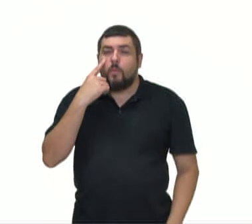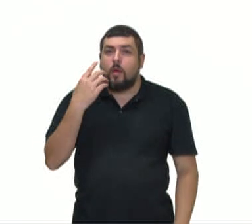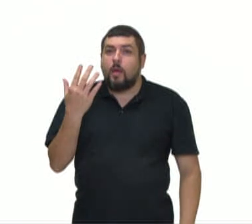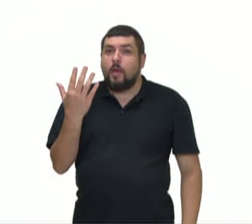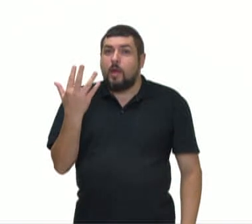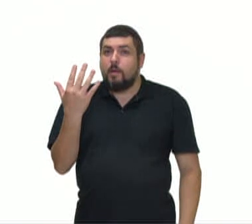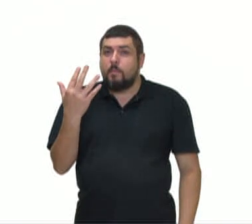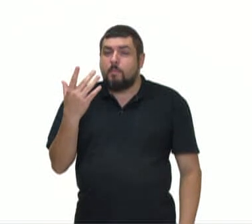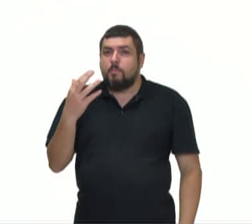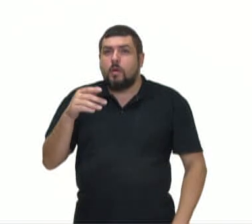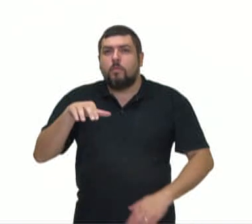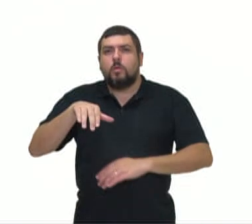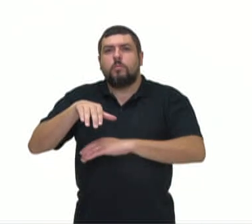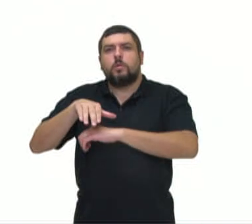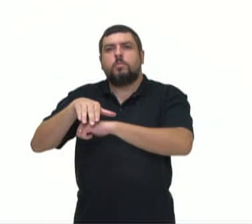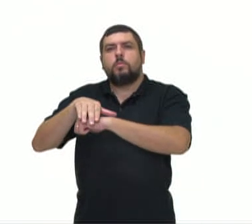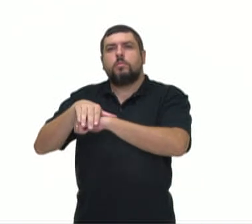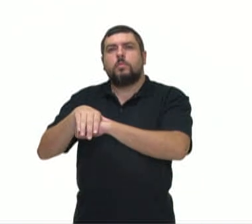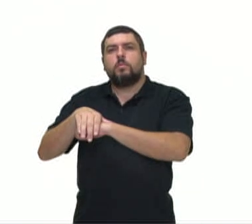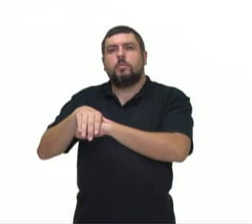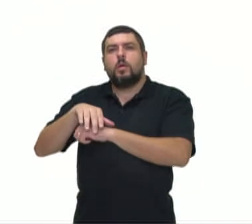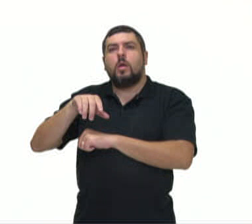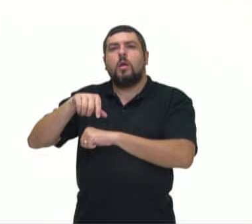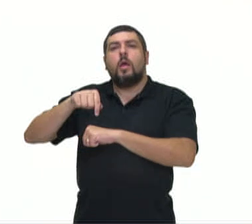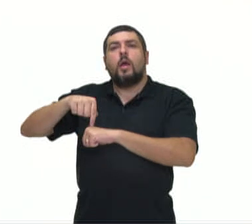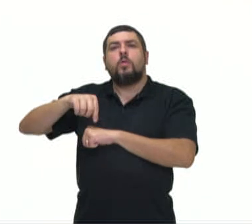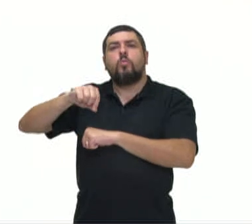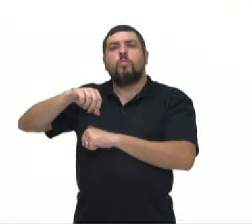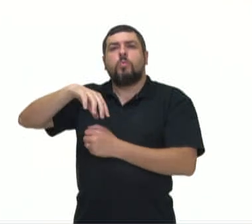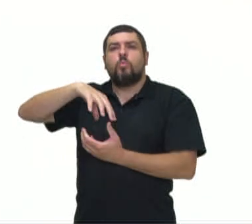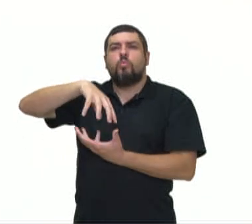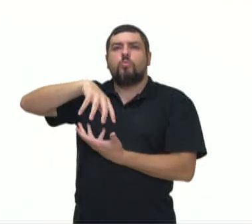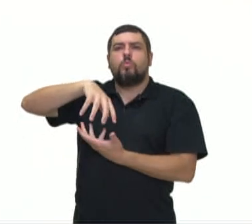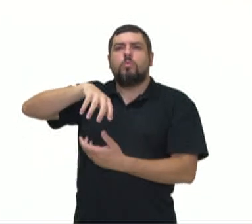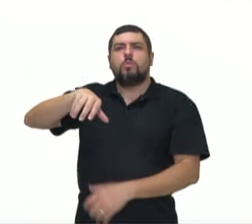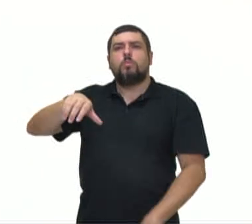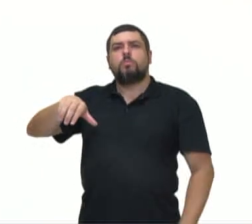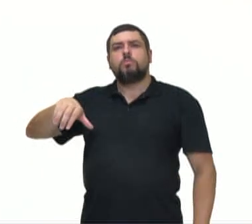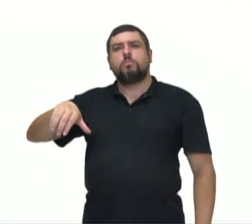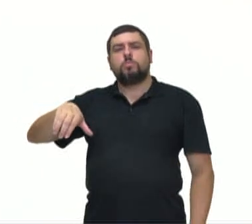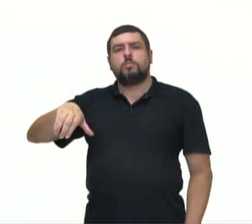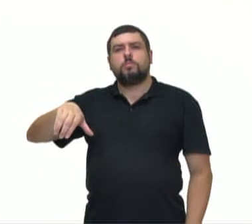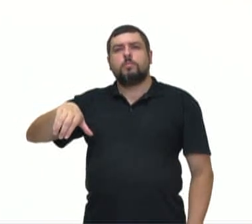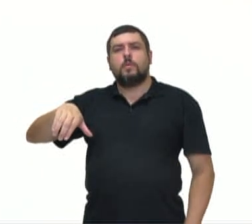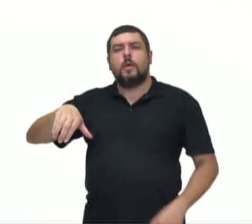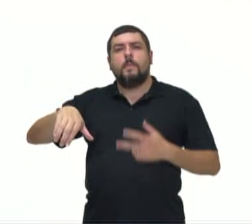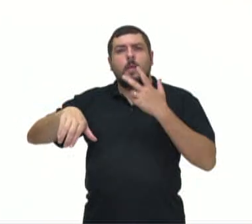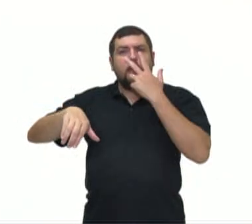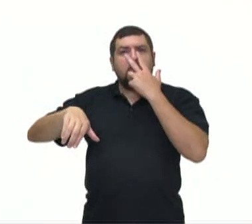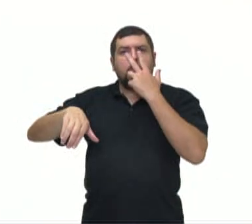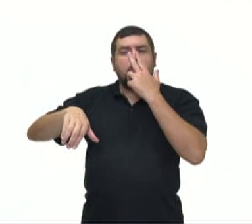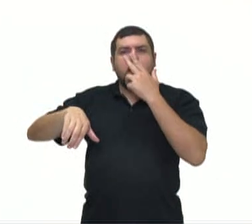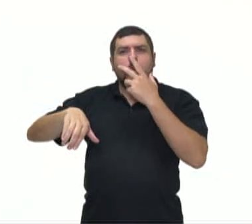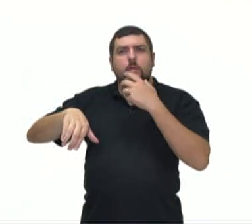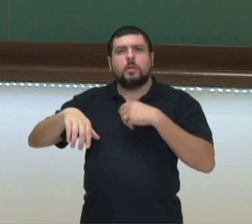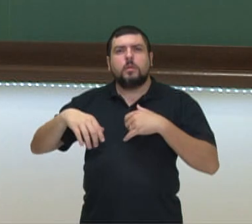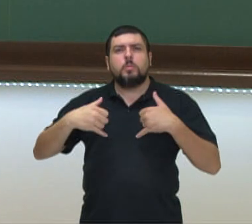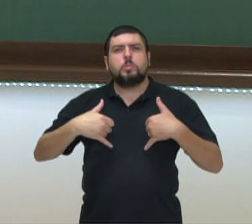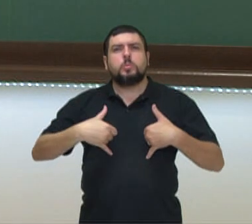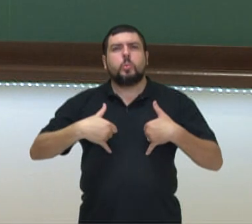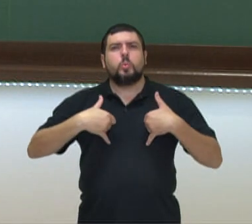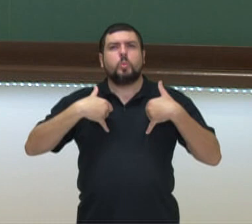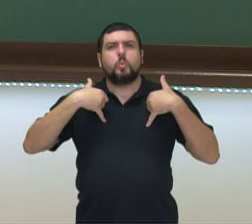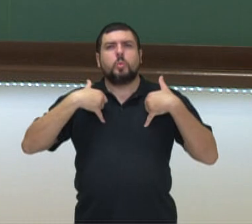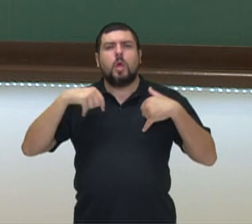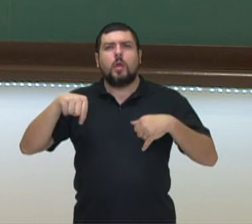ela repousa sobre o globo, como se ela fosse dona do mundo, e inclusive ali, né, a mão dela repousa sobre a